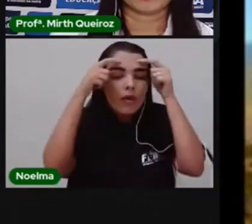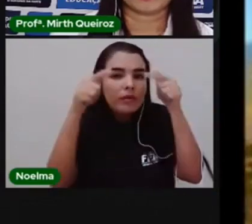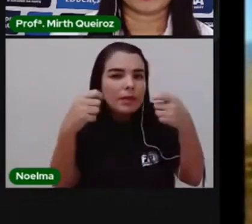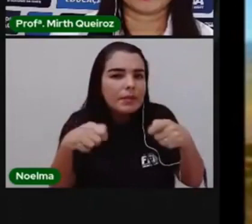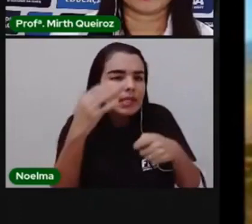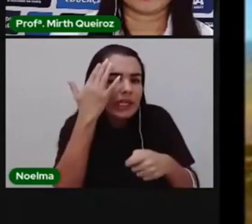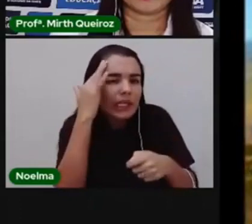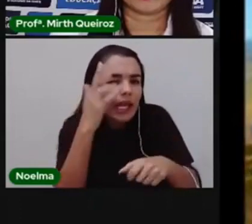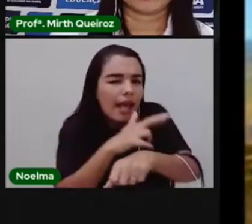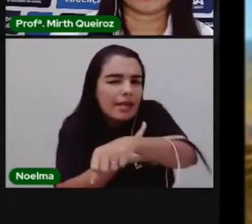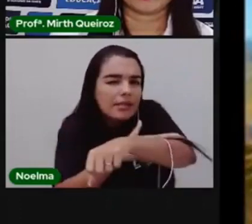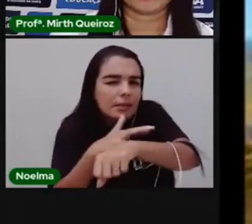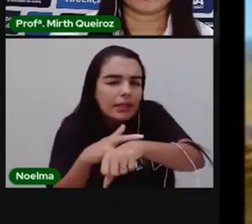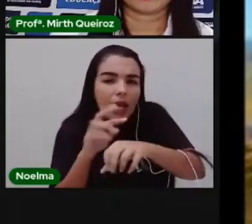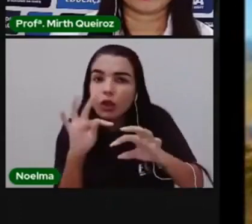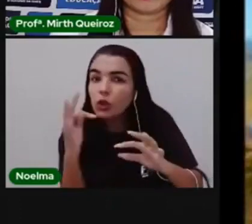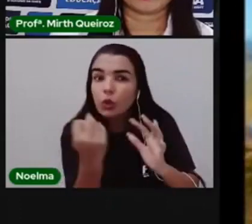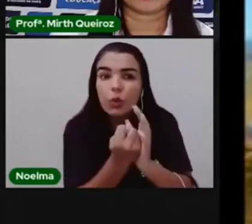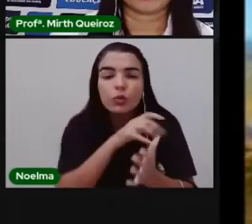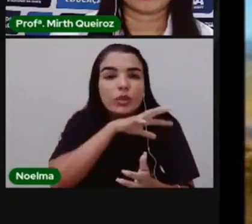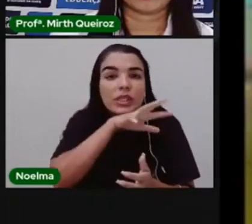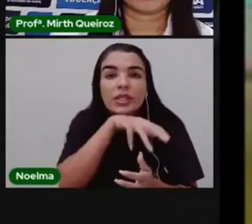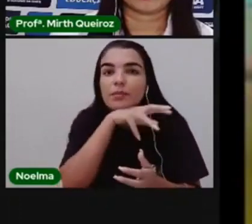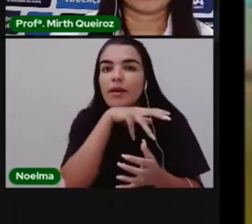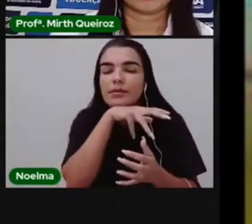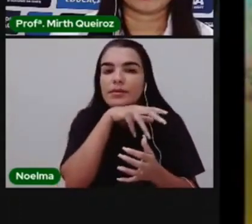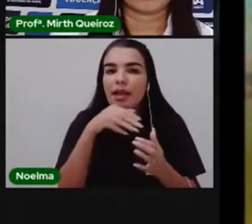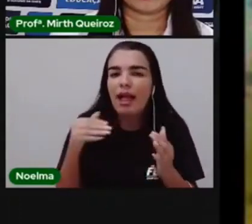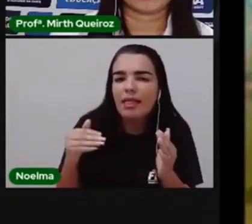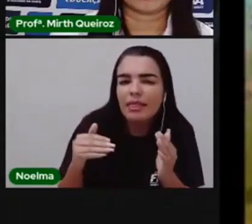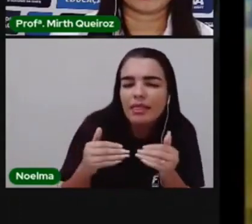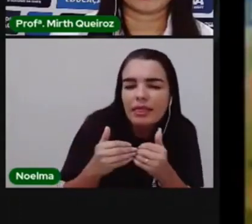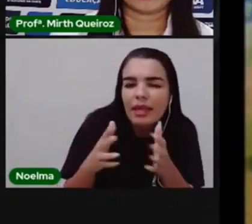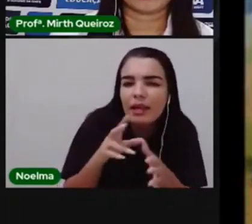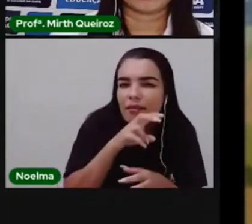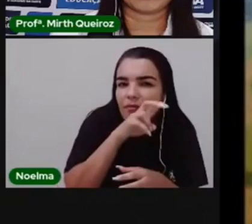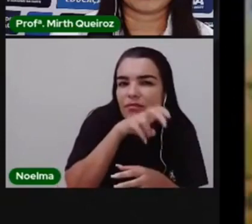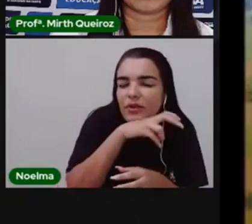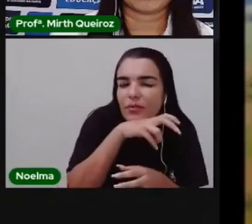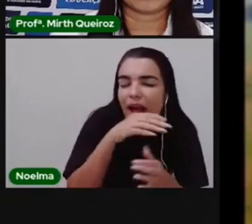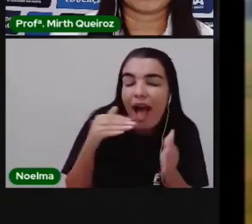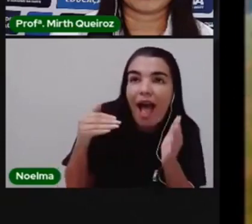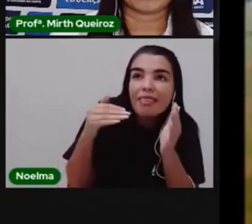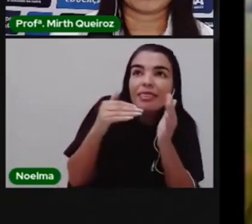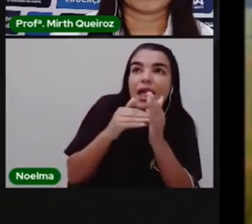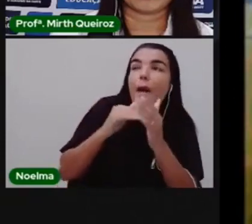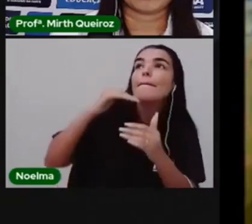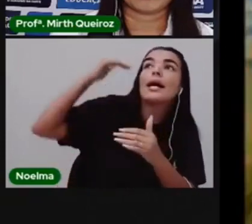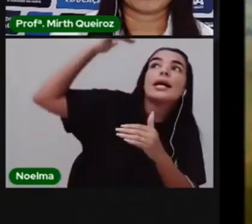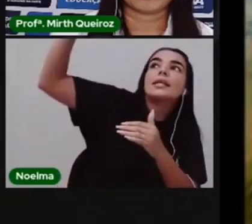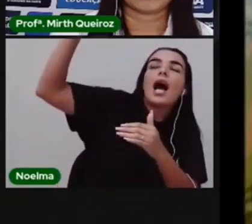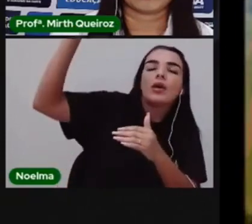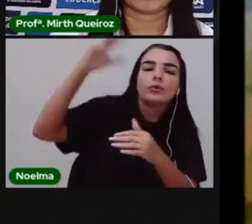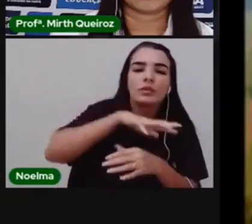todos os animais, desde a formiguinha até o maior dos antílopes. Mas nós não comemos antílopes. Sim, Simba, mas deixe-me